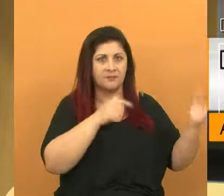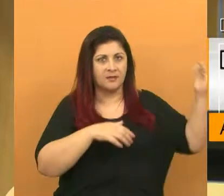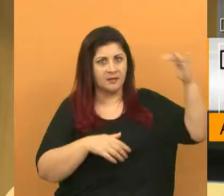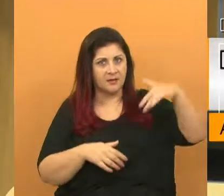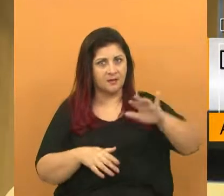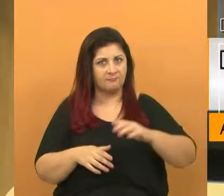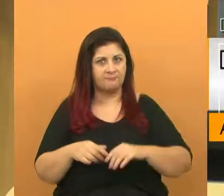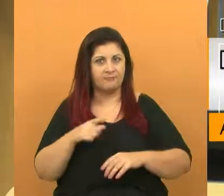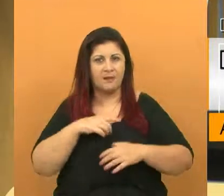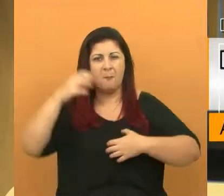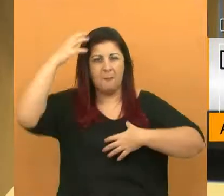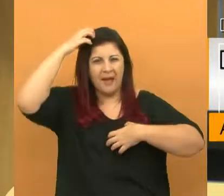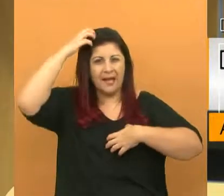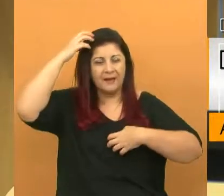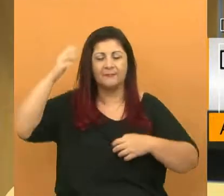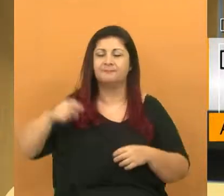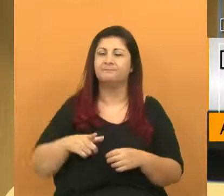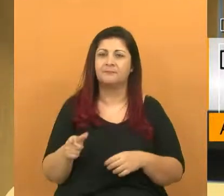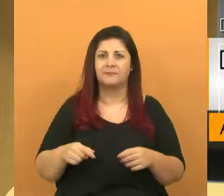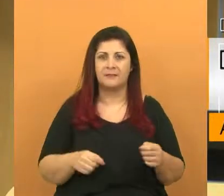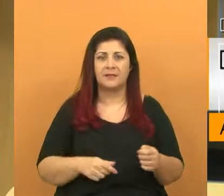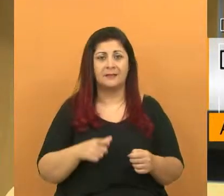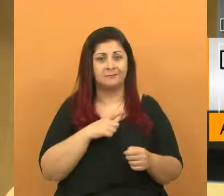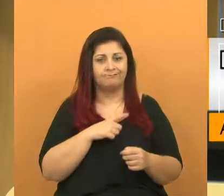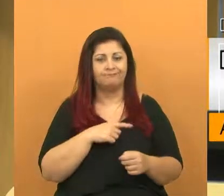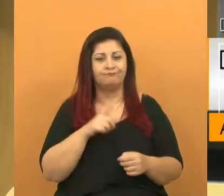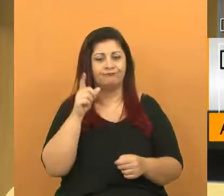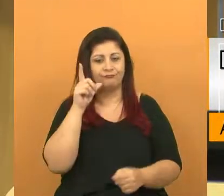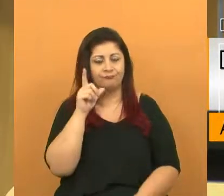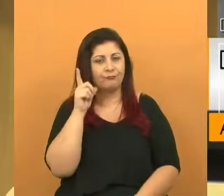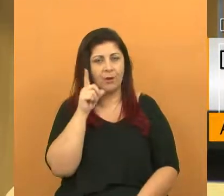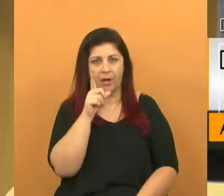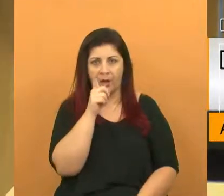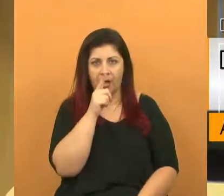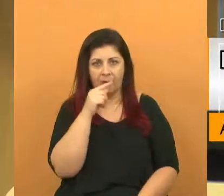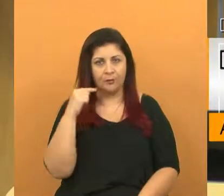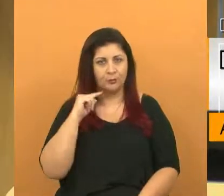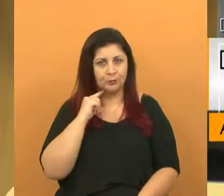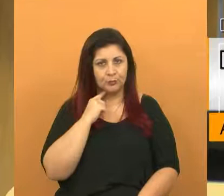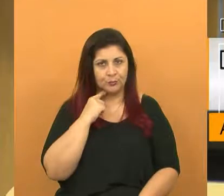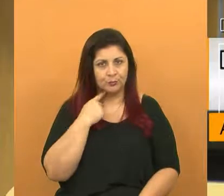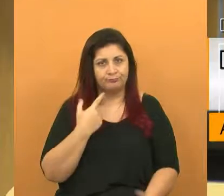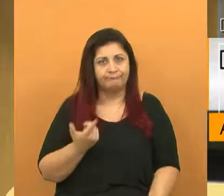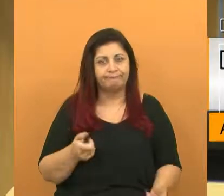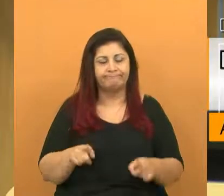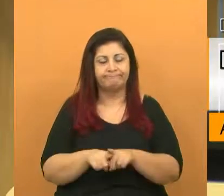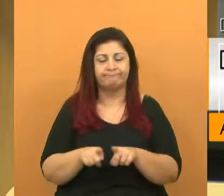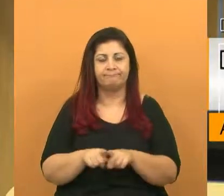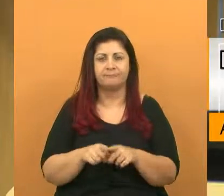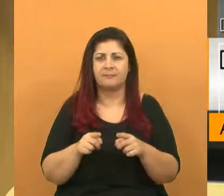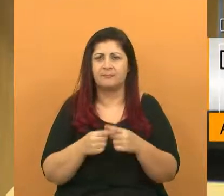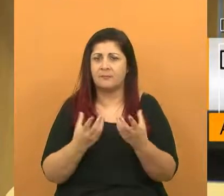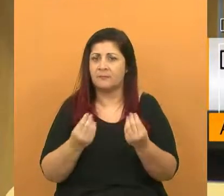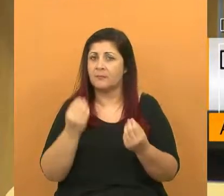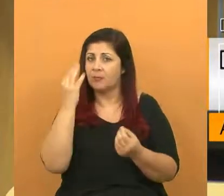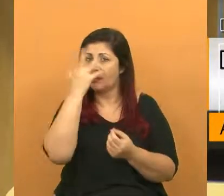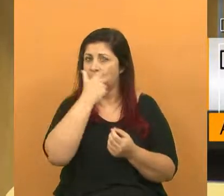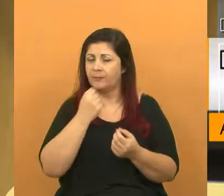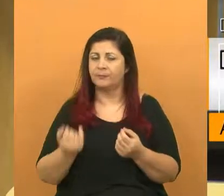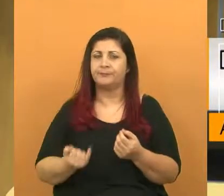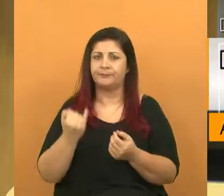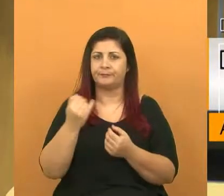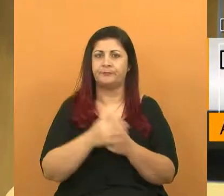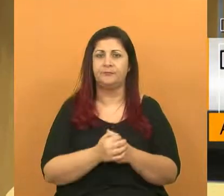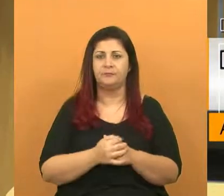canalizado apresenta águas salobras a lagoa apresenta duas ilhas ilha piraquê na margem oeste que